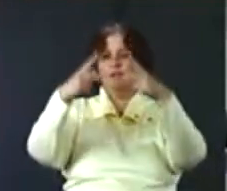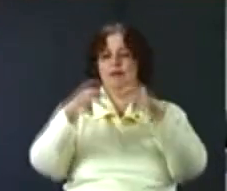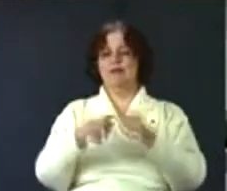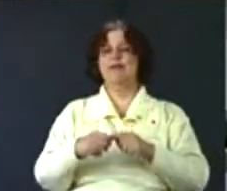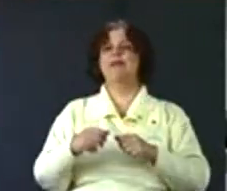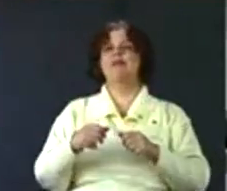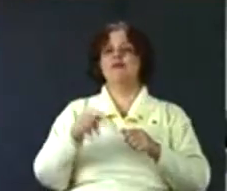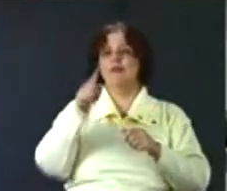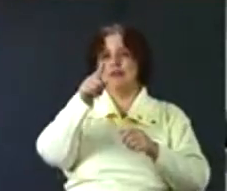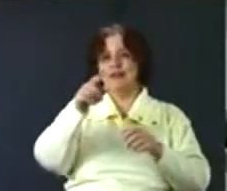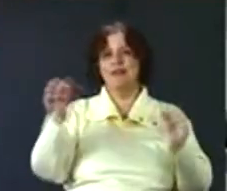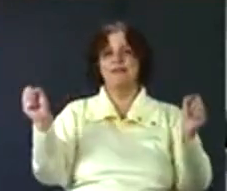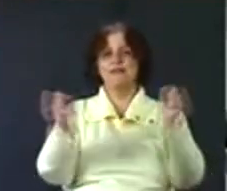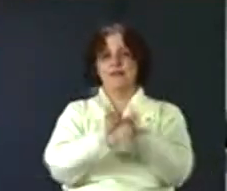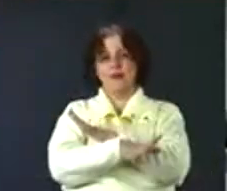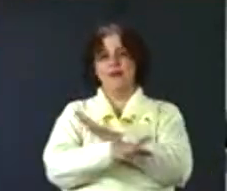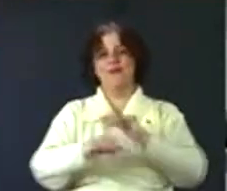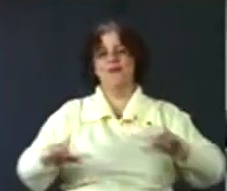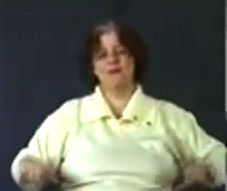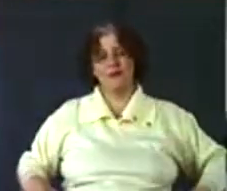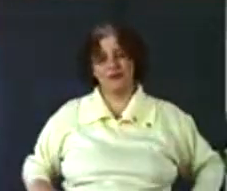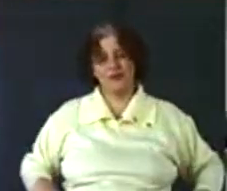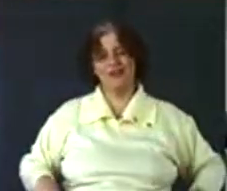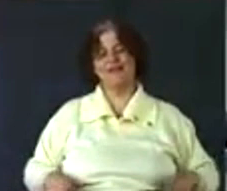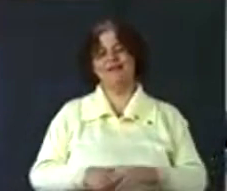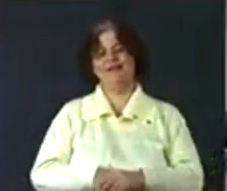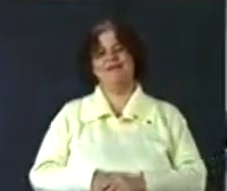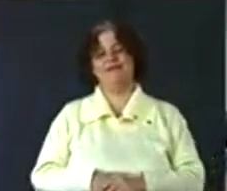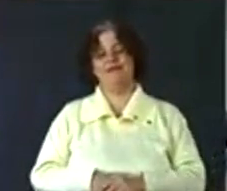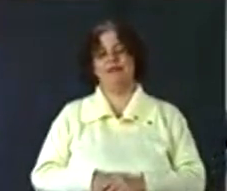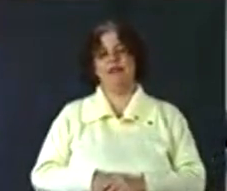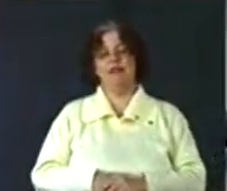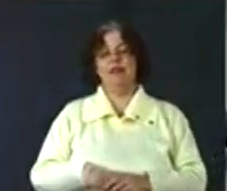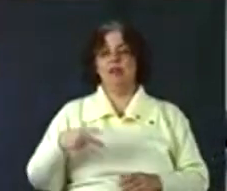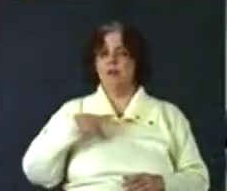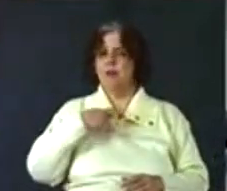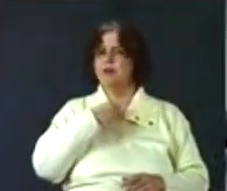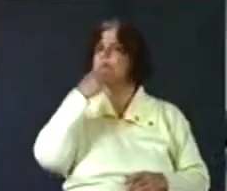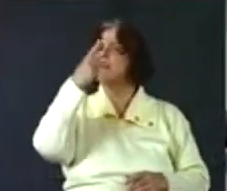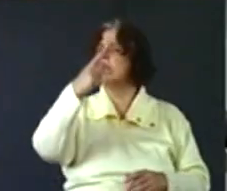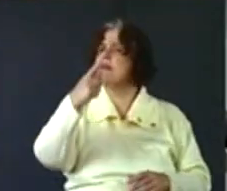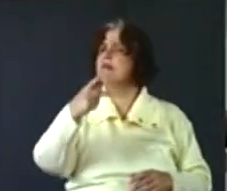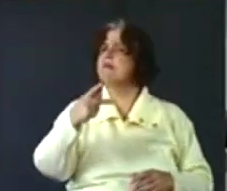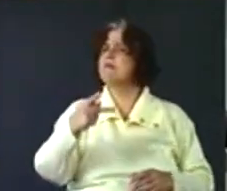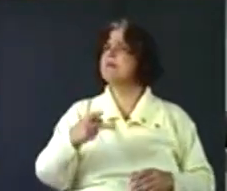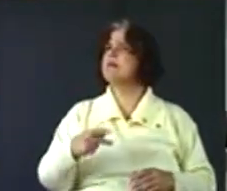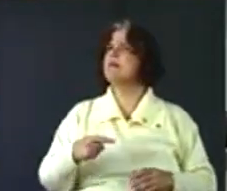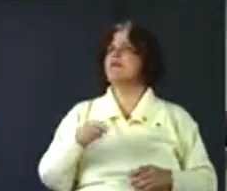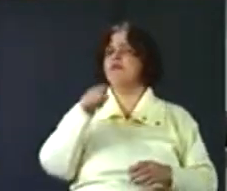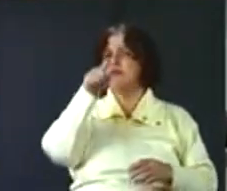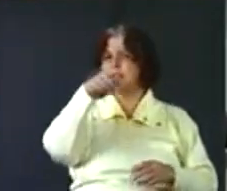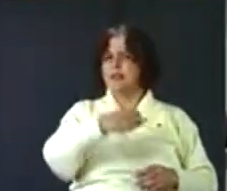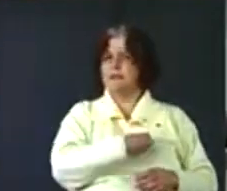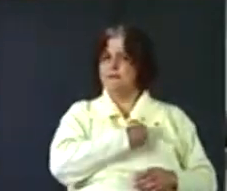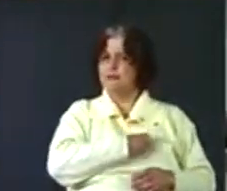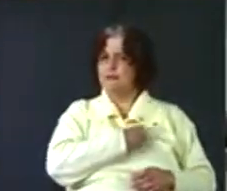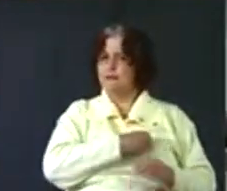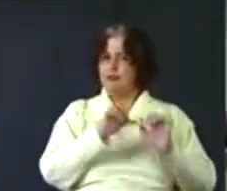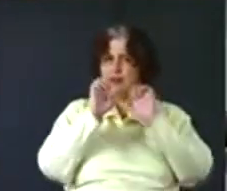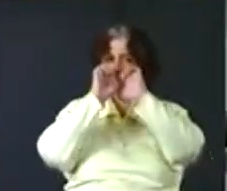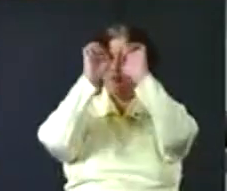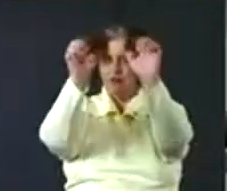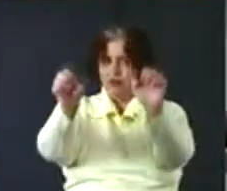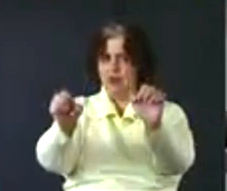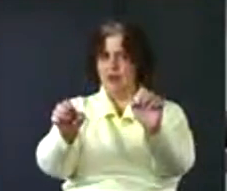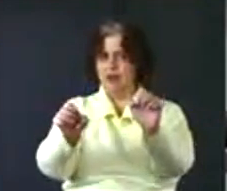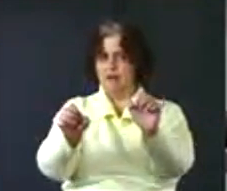reverendo Nilson, e ele disse: é muito comum as pessoas dizerem que estão prontas a viver por Jesus. Você está pronto a viver o Evangelho, a